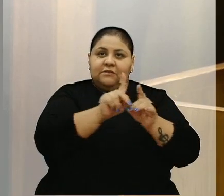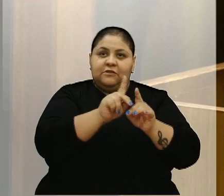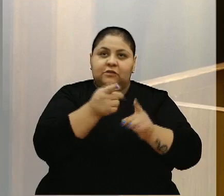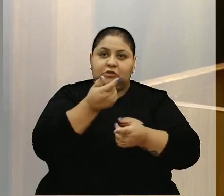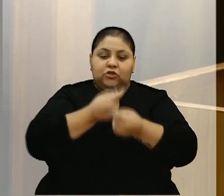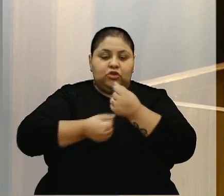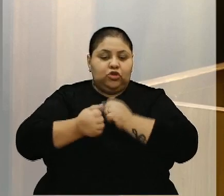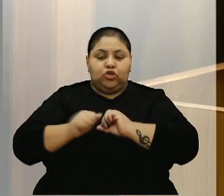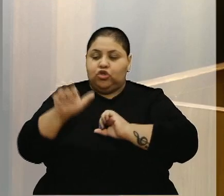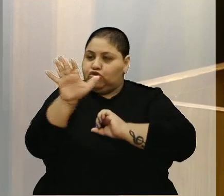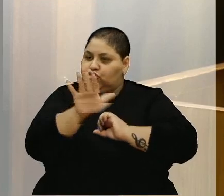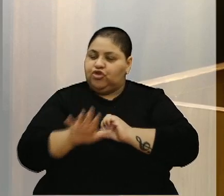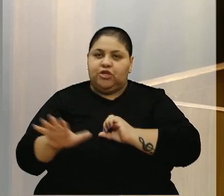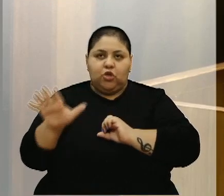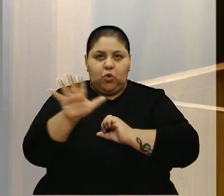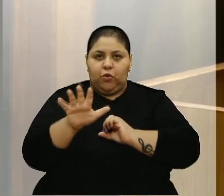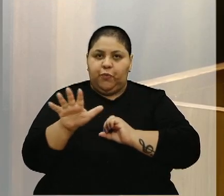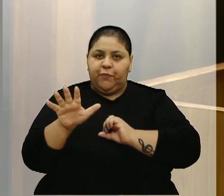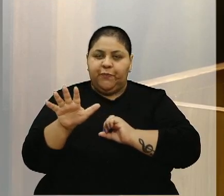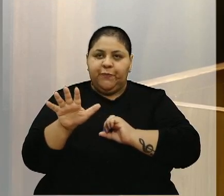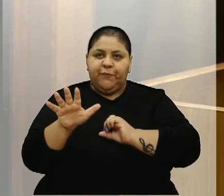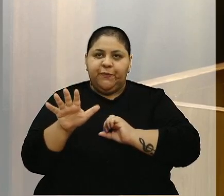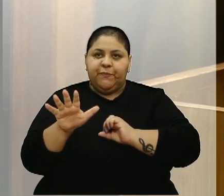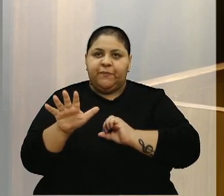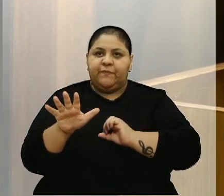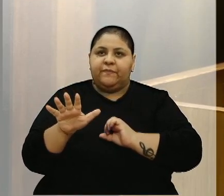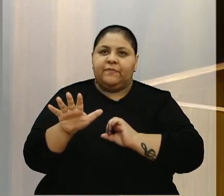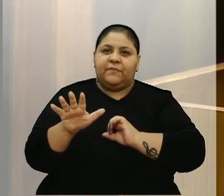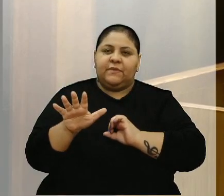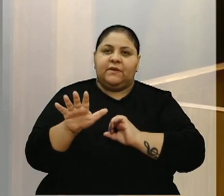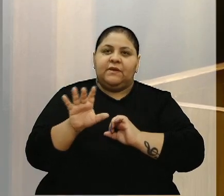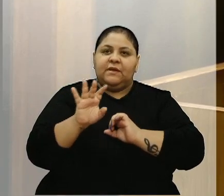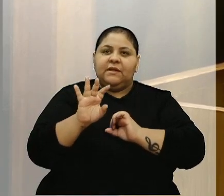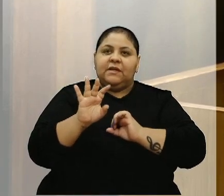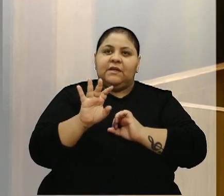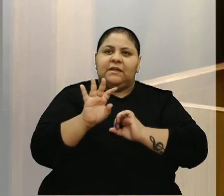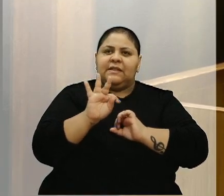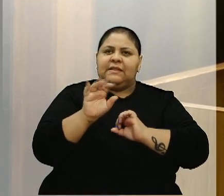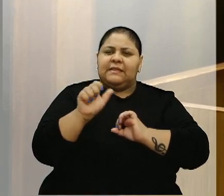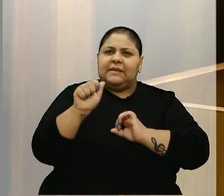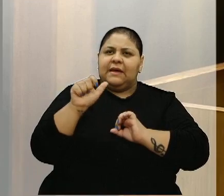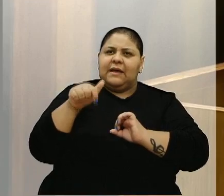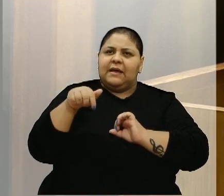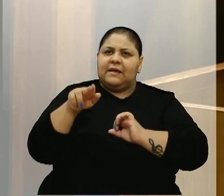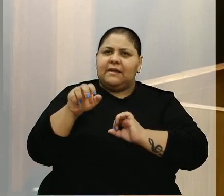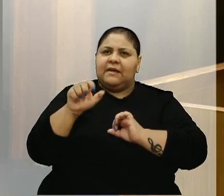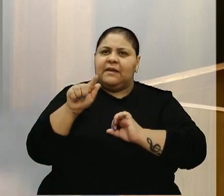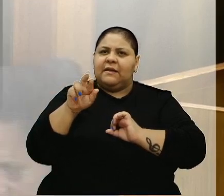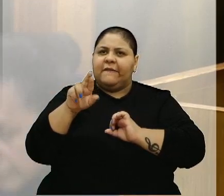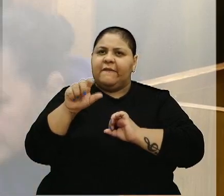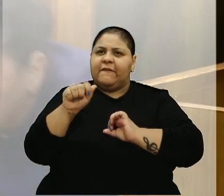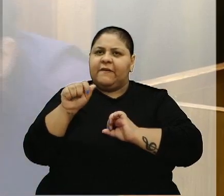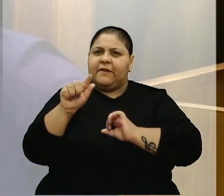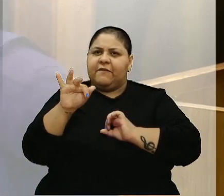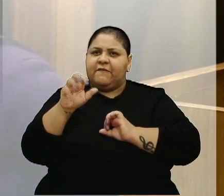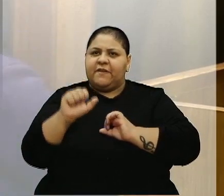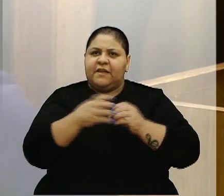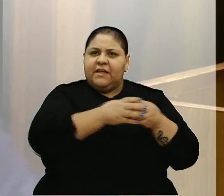todo o setor administrativo, a taquigrafia, a equipe de